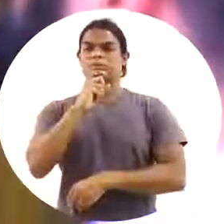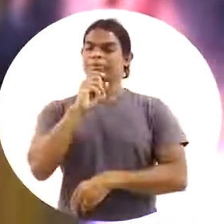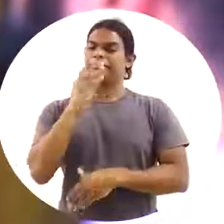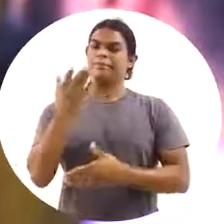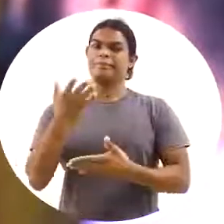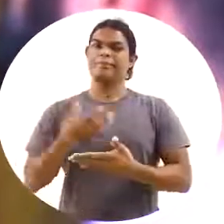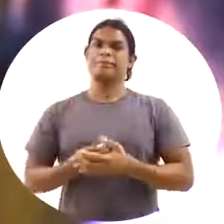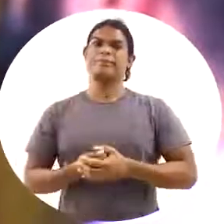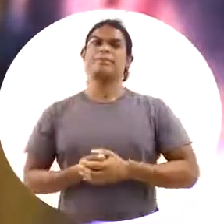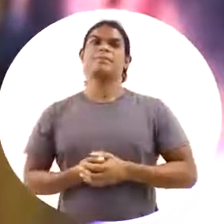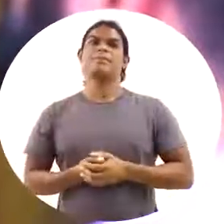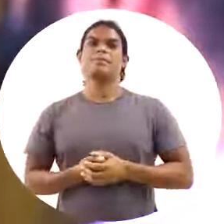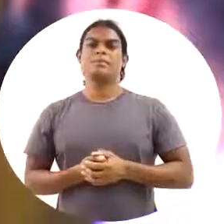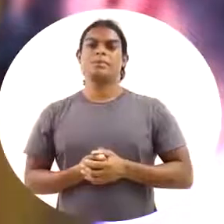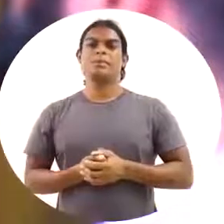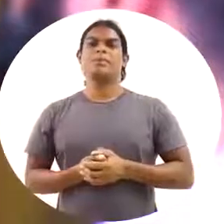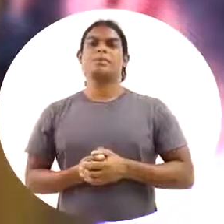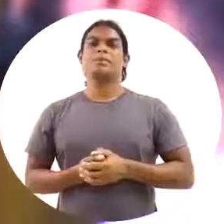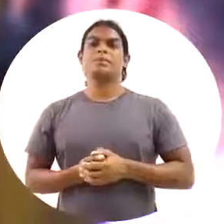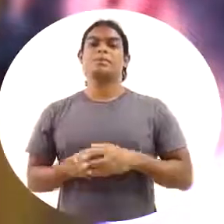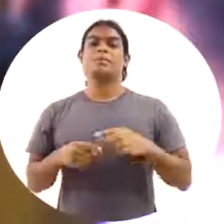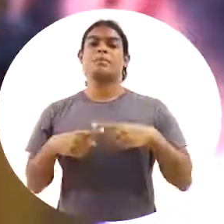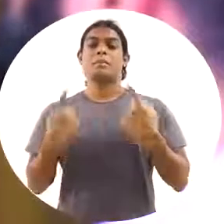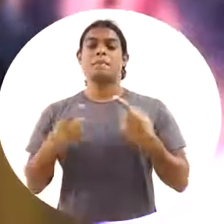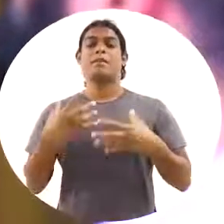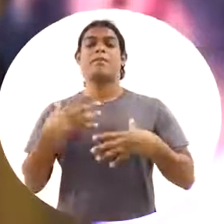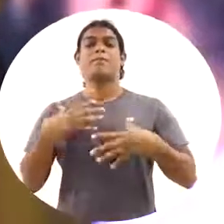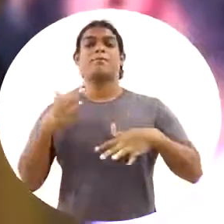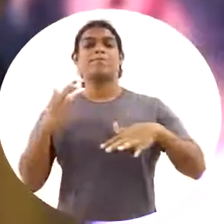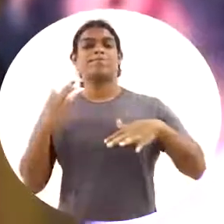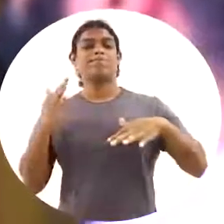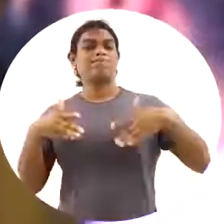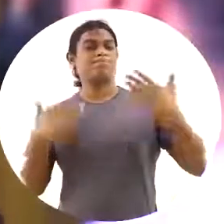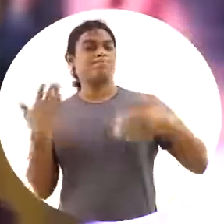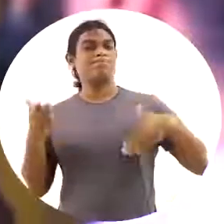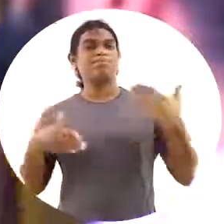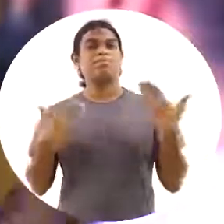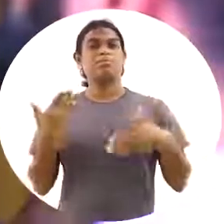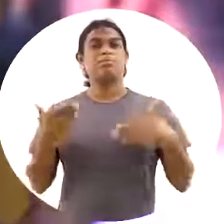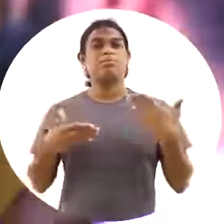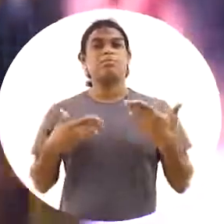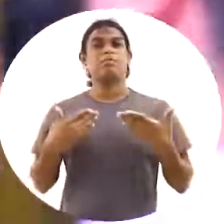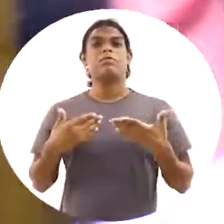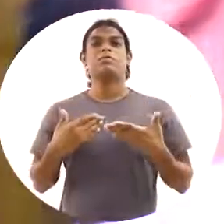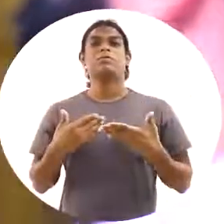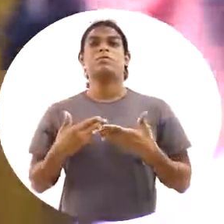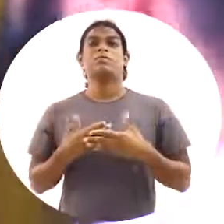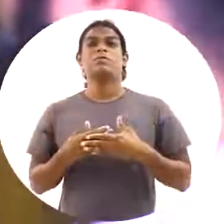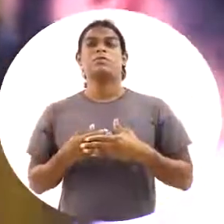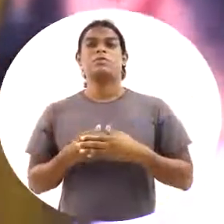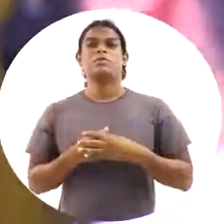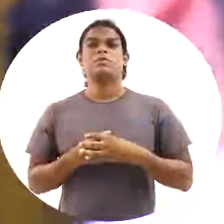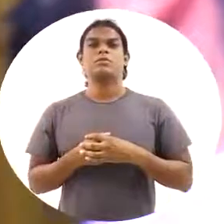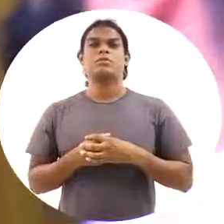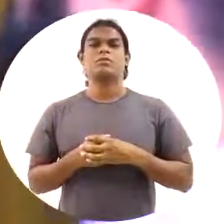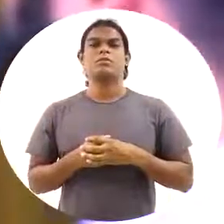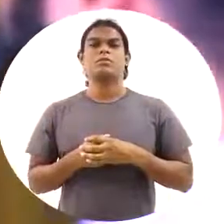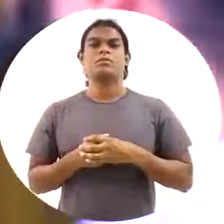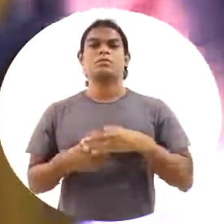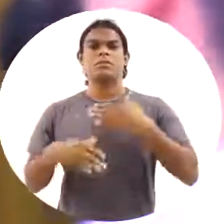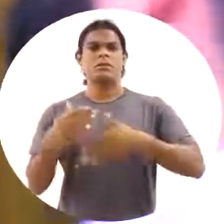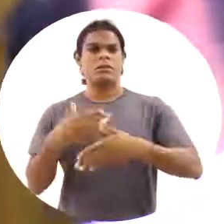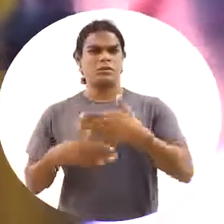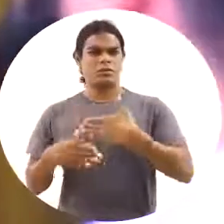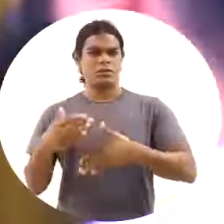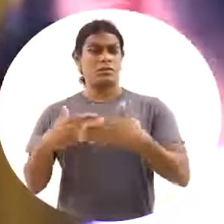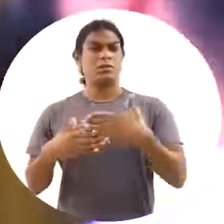a visitar e a gente ficava assim, bem feliz que realmente o que tinha sido projetado em relação